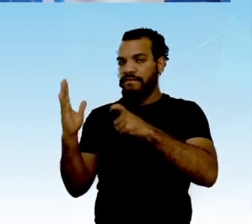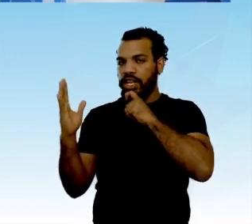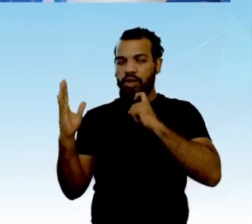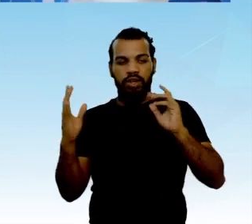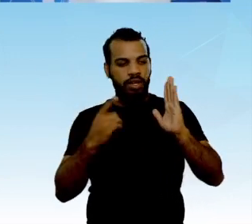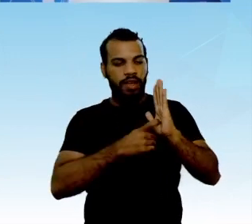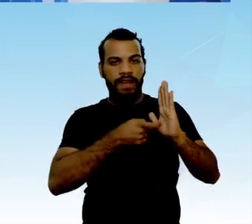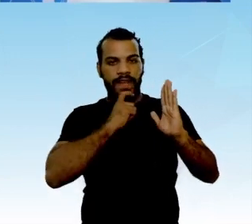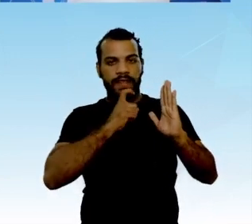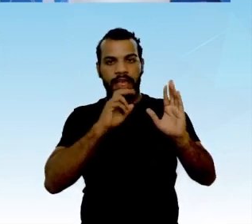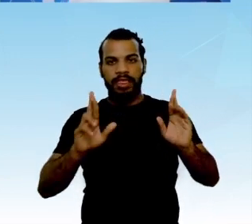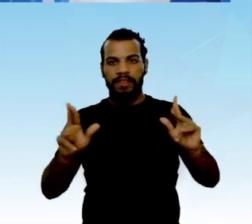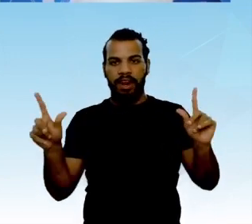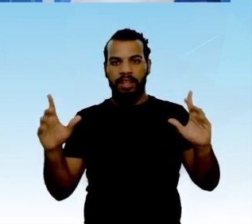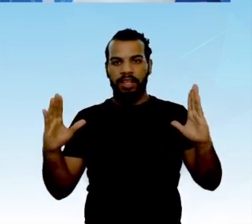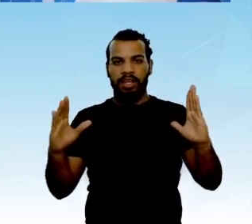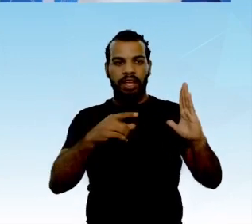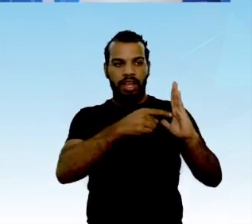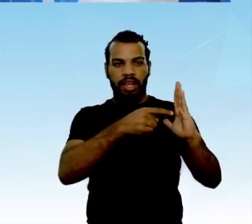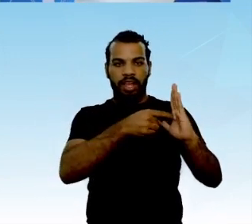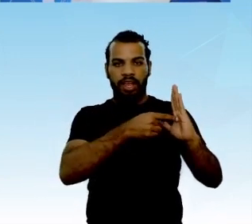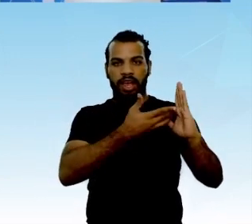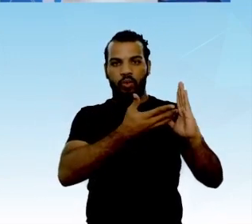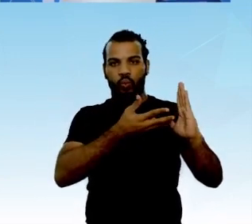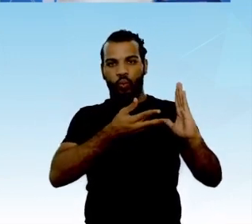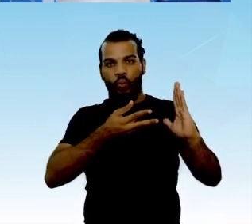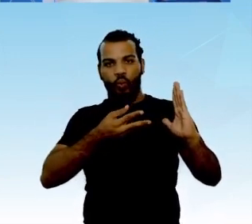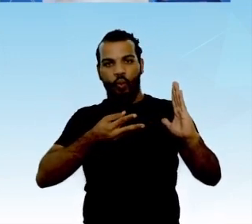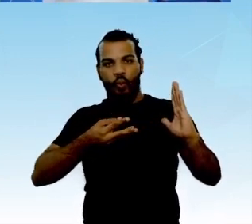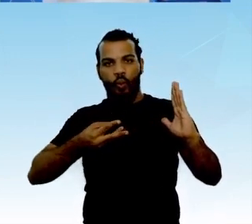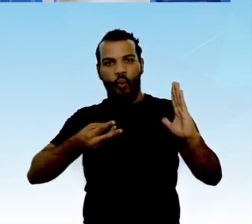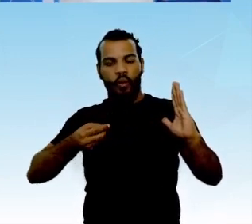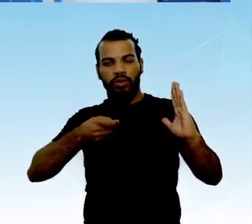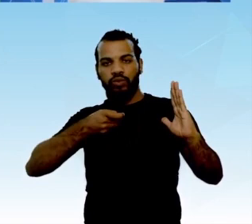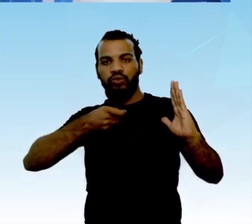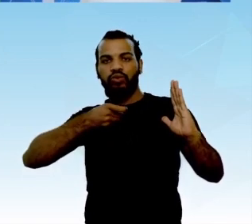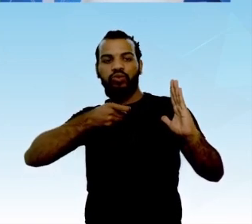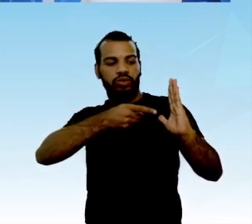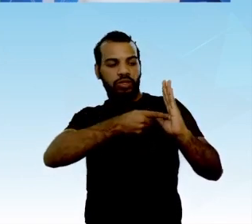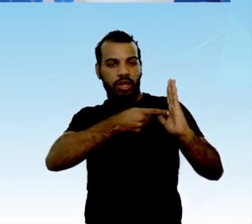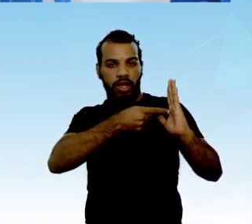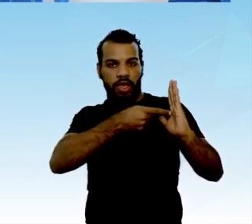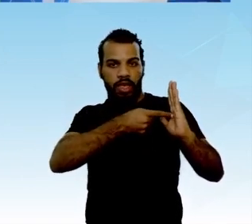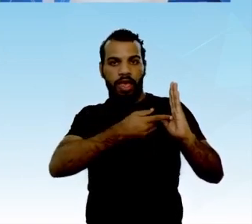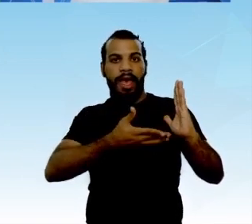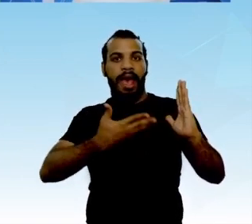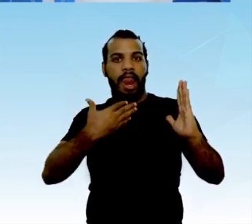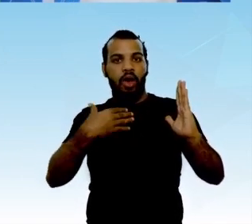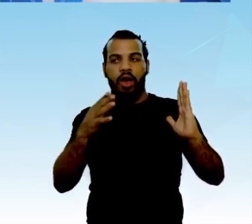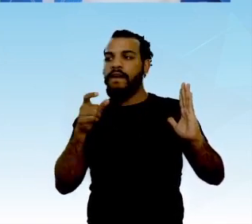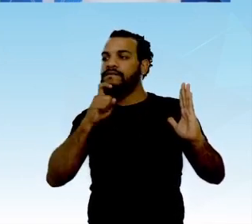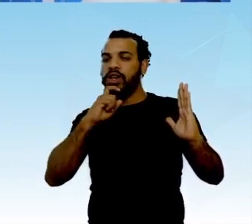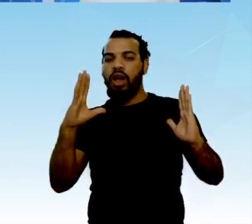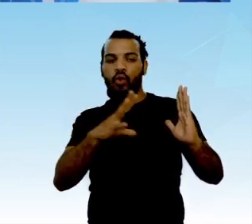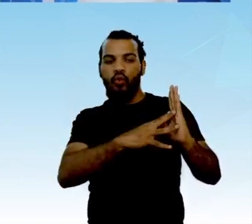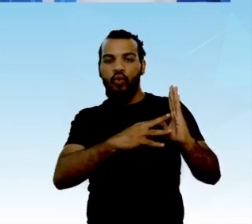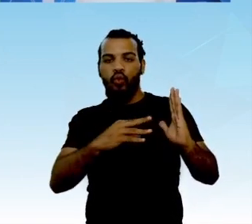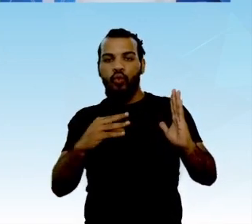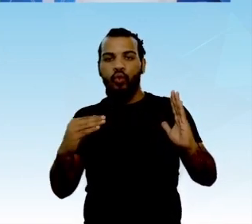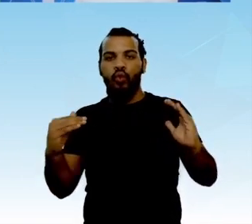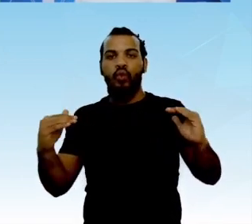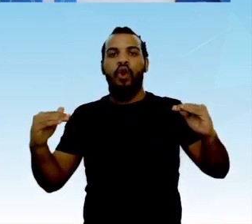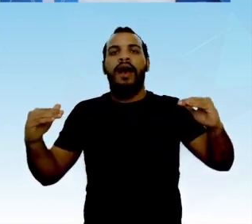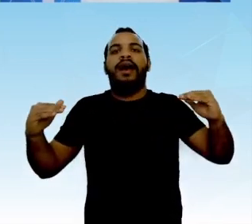exclusivamente por uma diferença de temperatura entre os corpos. Então, a primeira condição, lá,